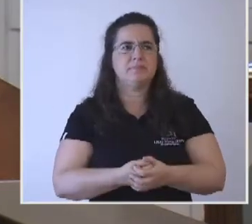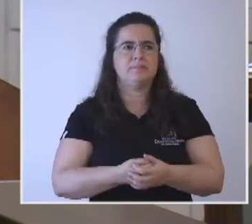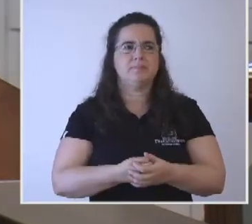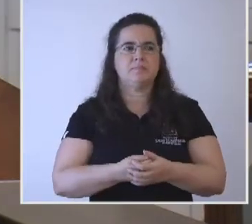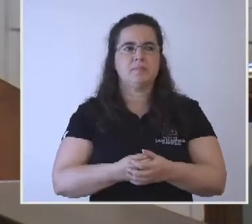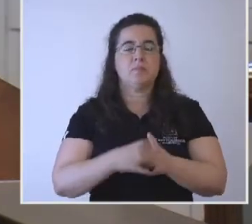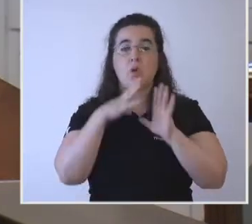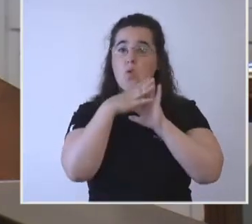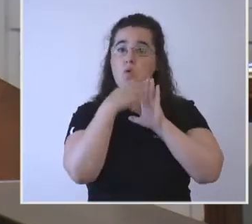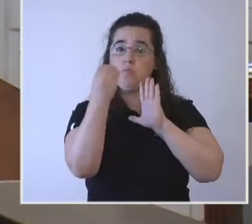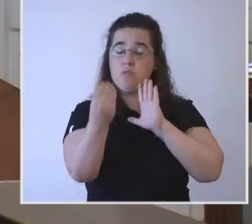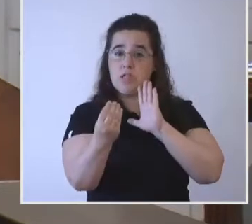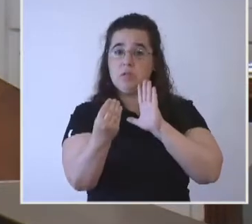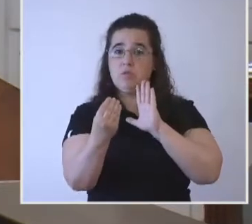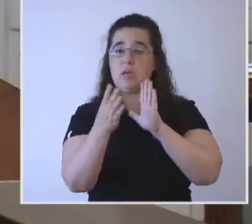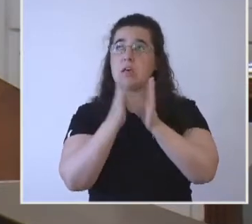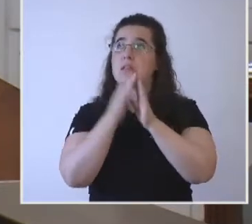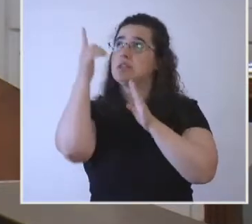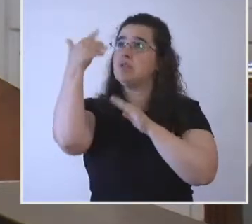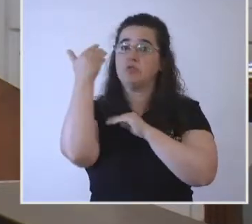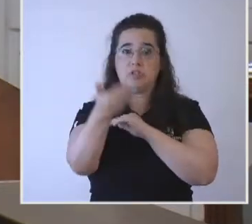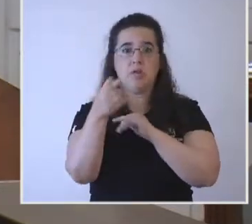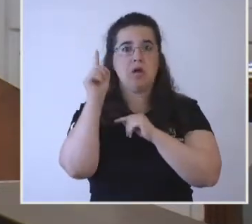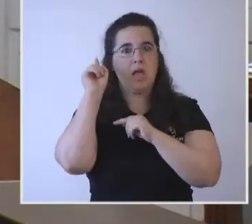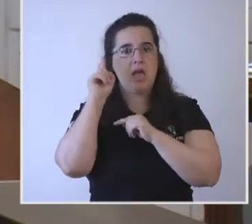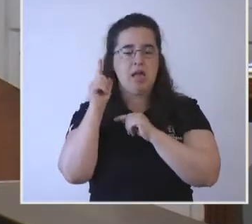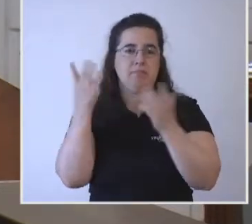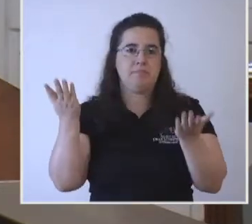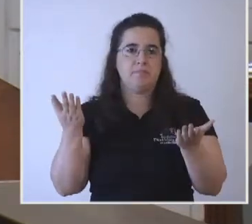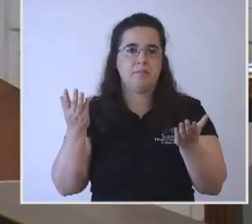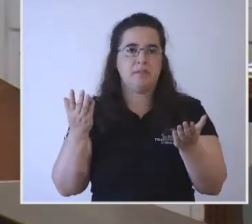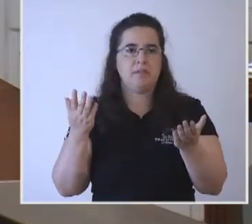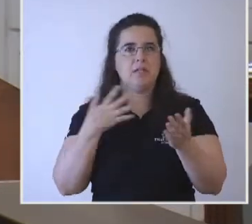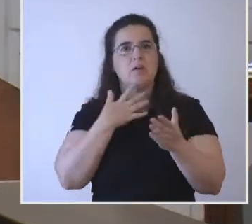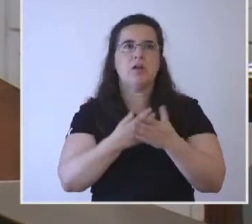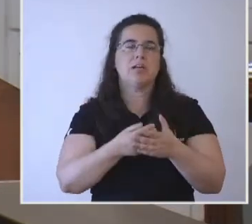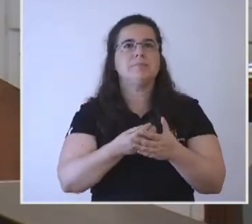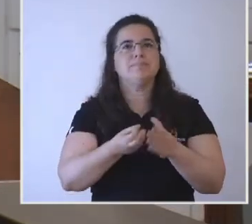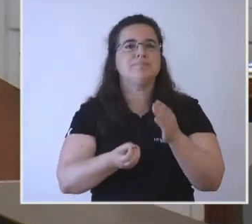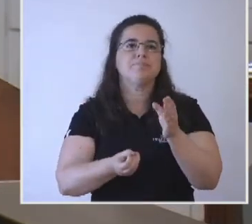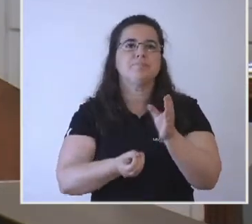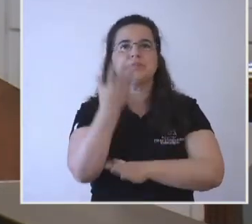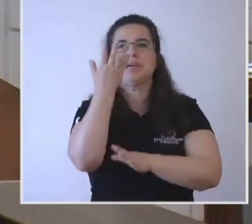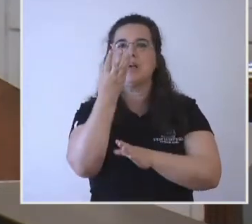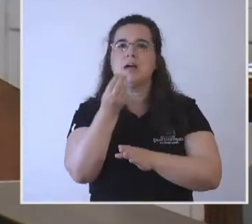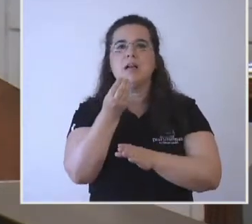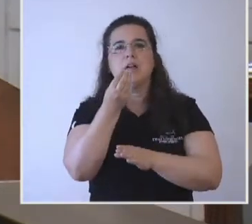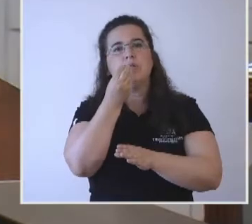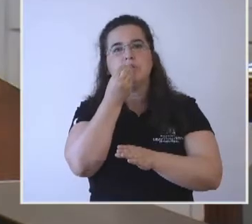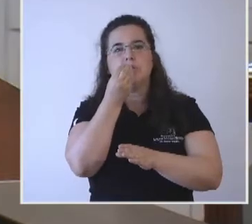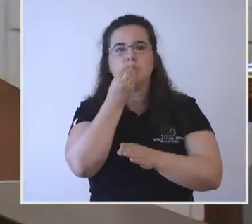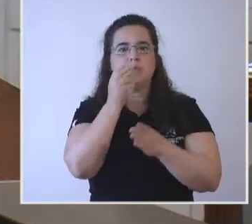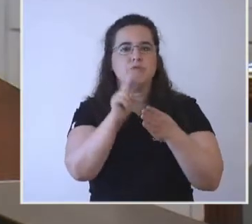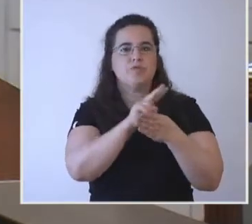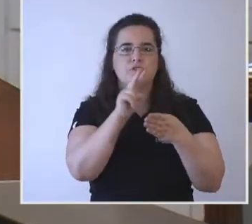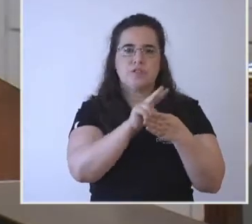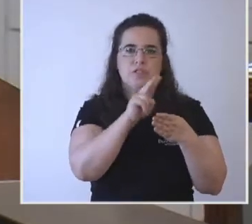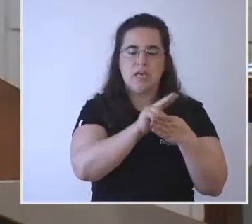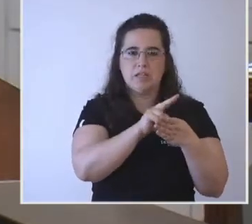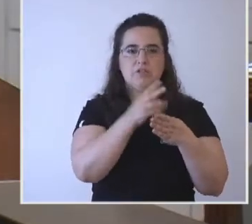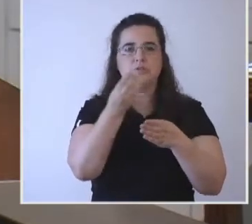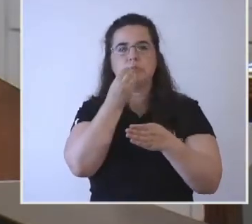O modelo dado é este. E agora inventamos pesco-vegetarianos, crudívoros, lacto-vegetarianos,